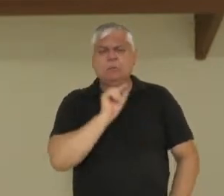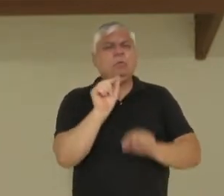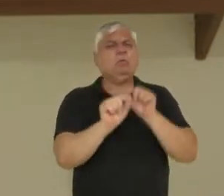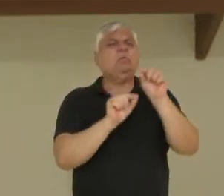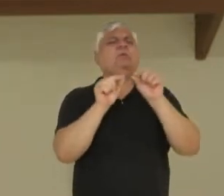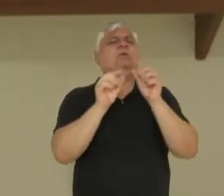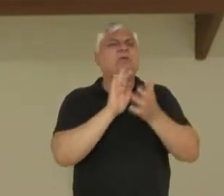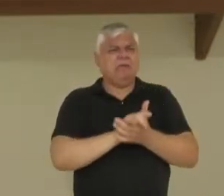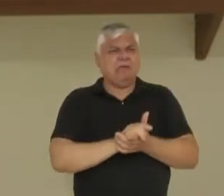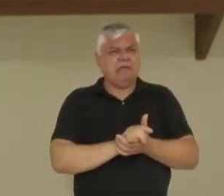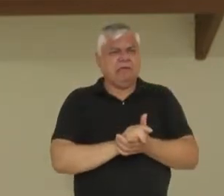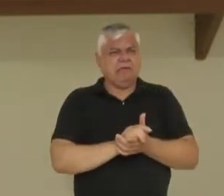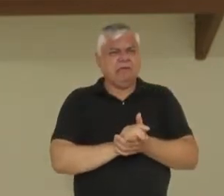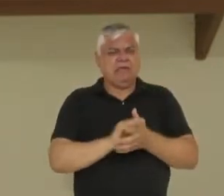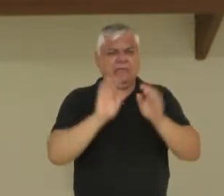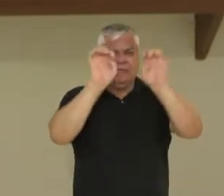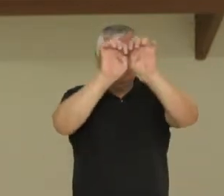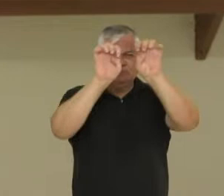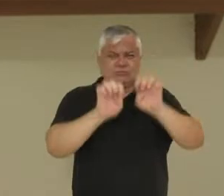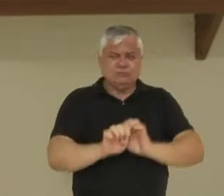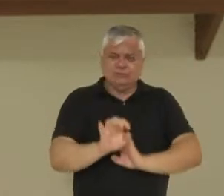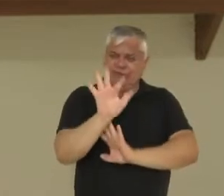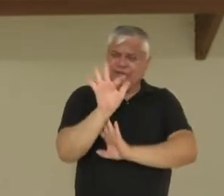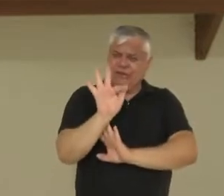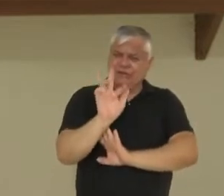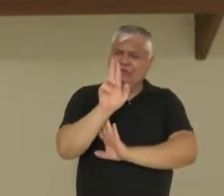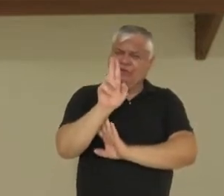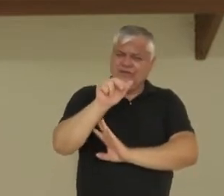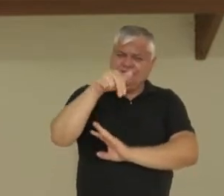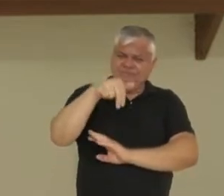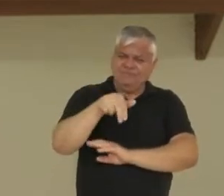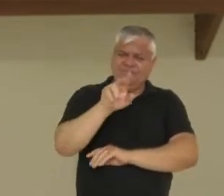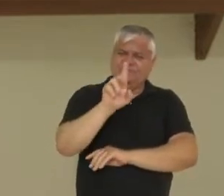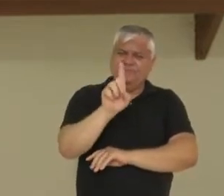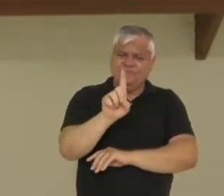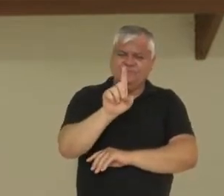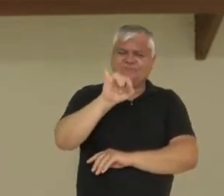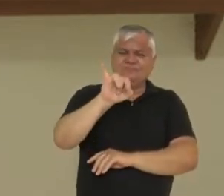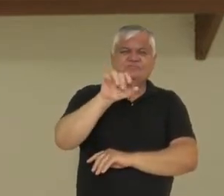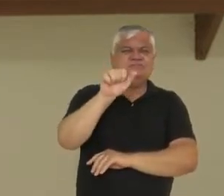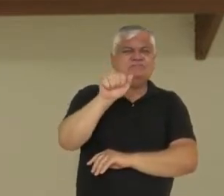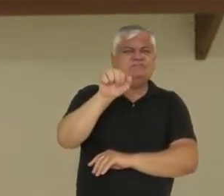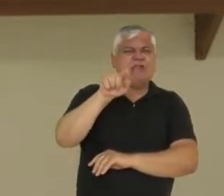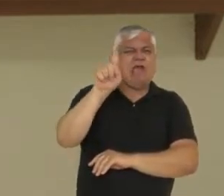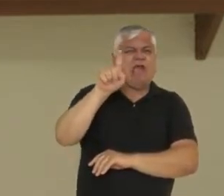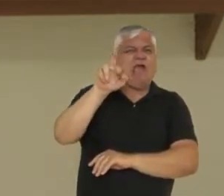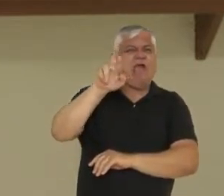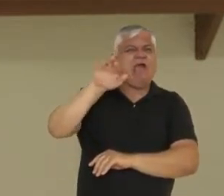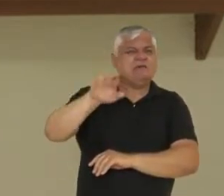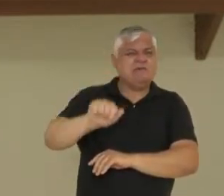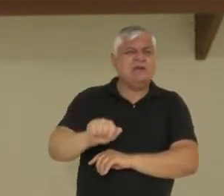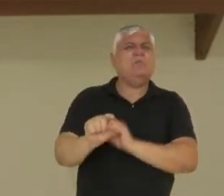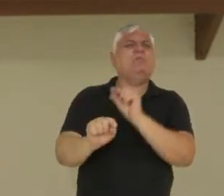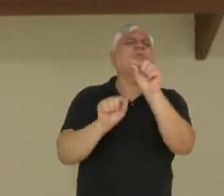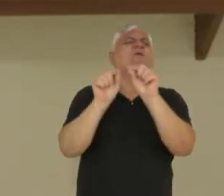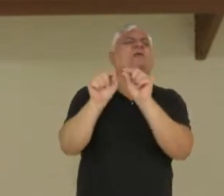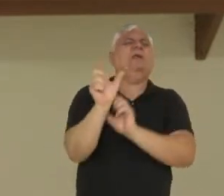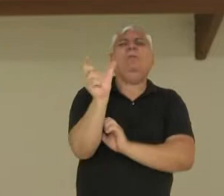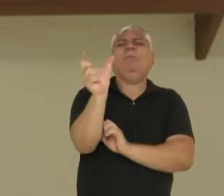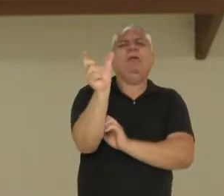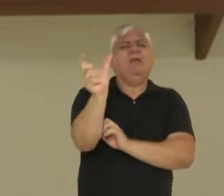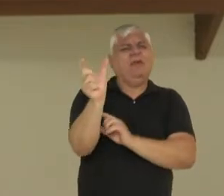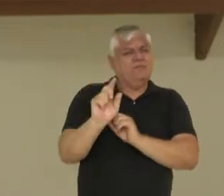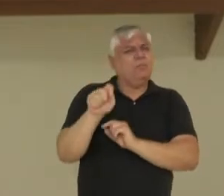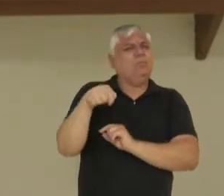brasileira, nós temos que ter uma noção de como é que funciona essa estrutura. E mais, o que é literalmente o conceito